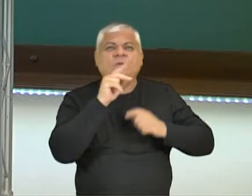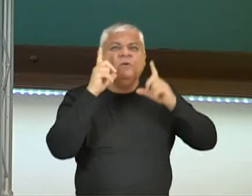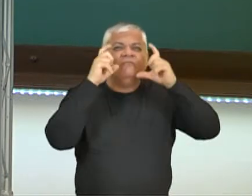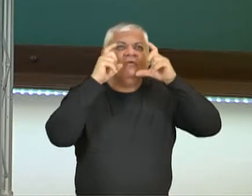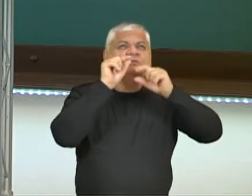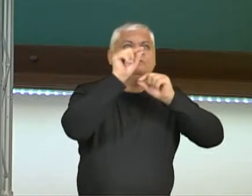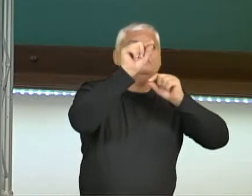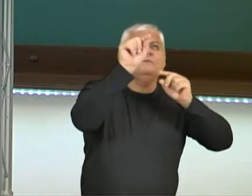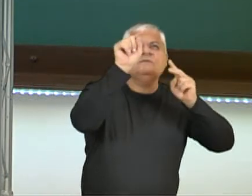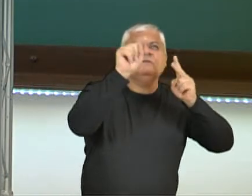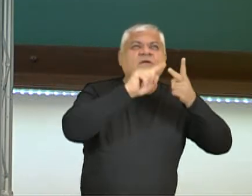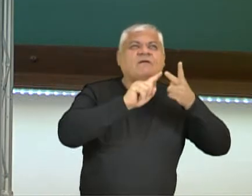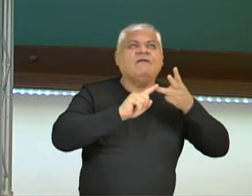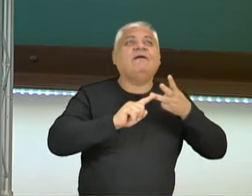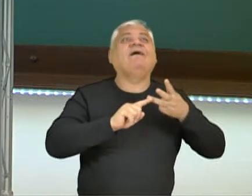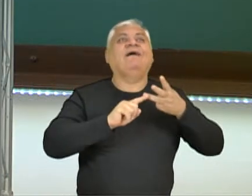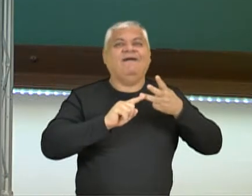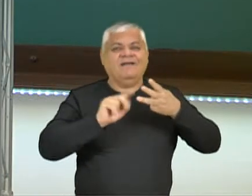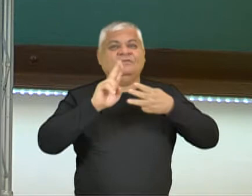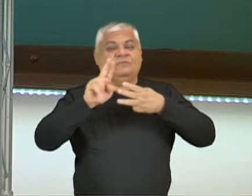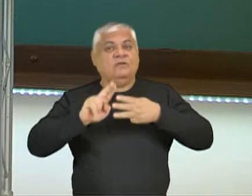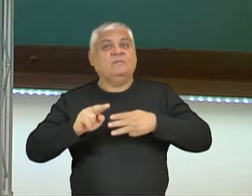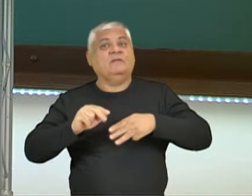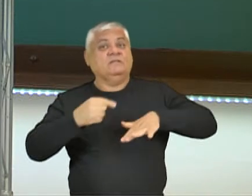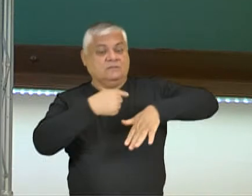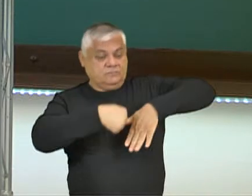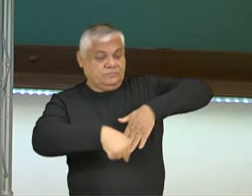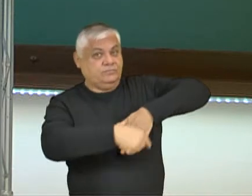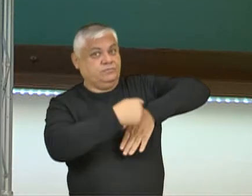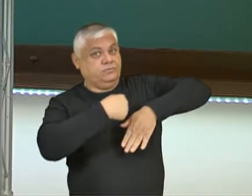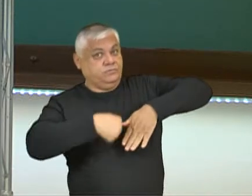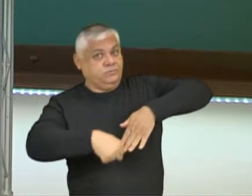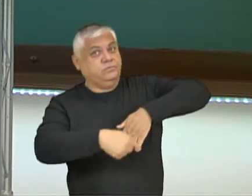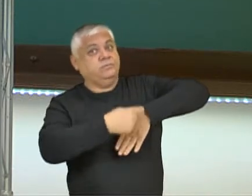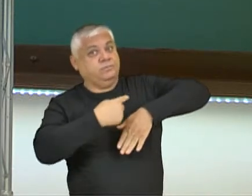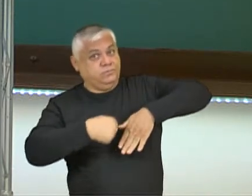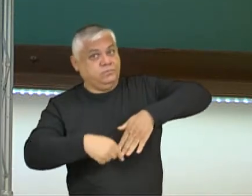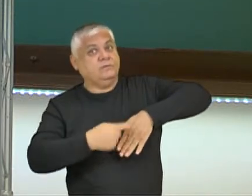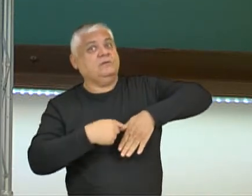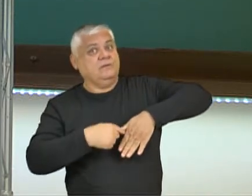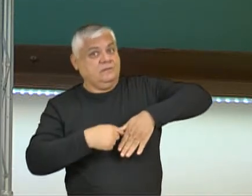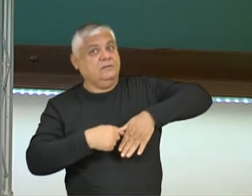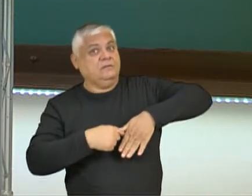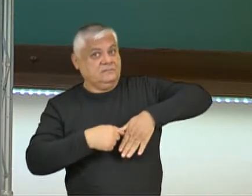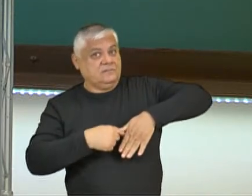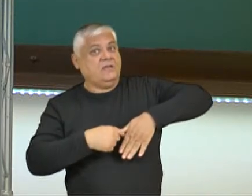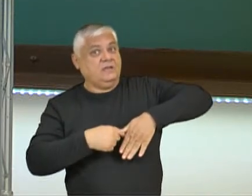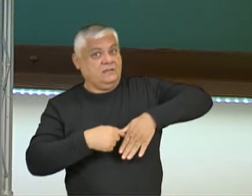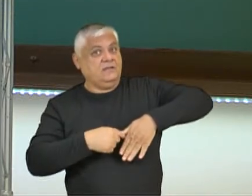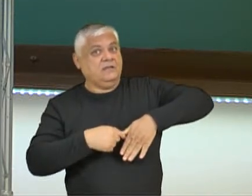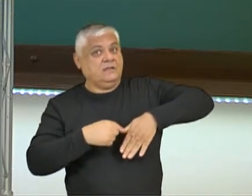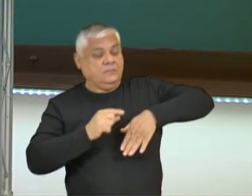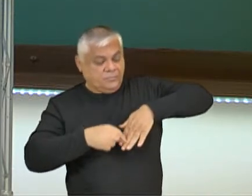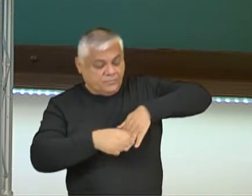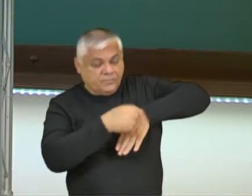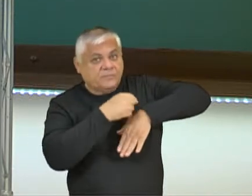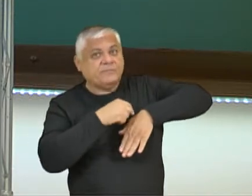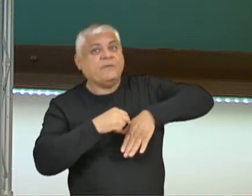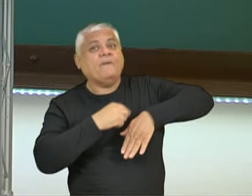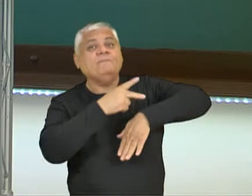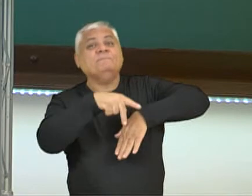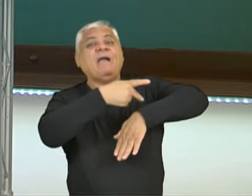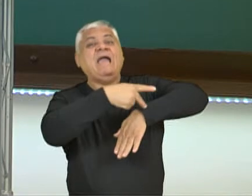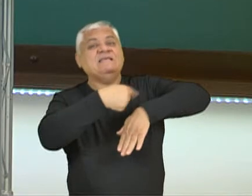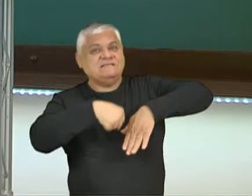aparecem, ok? Por países. Cuidado porque o Brasil é um país enorme, mas ele conta um só. Tá bom? Então, por isso que eu tenho que ter